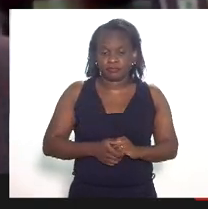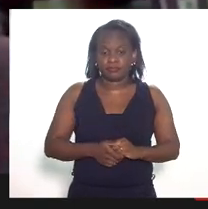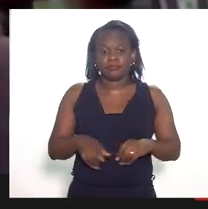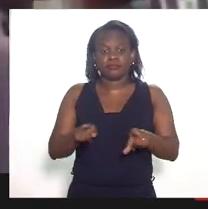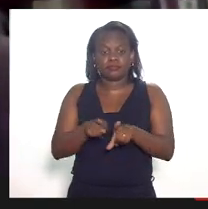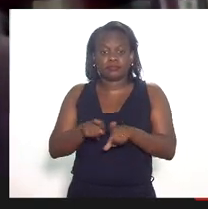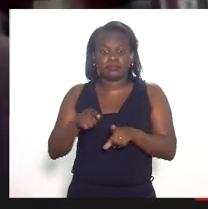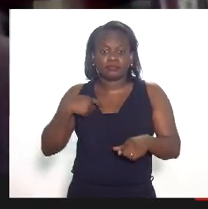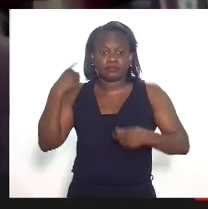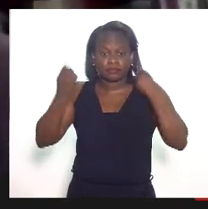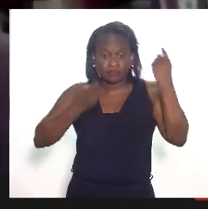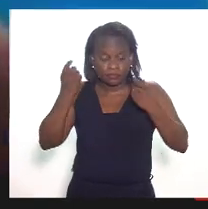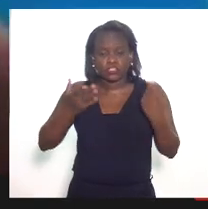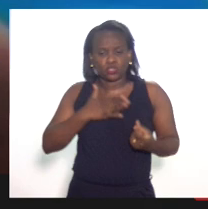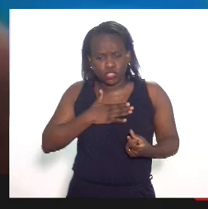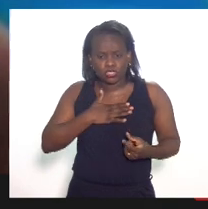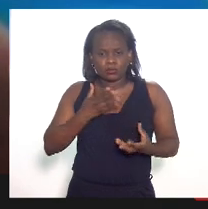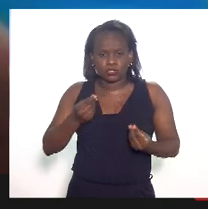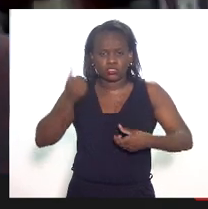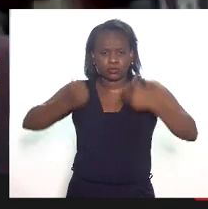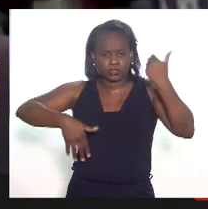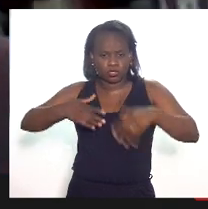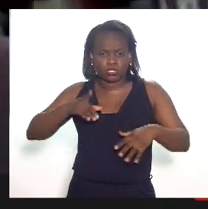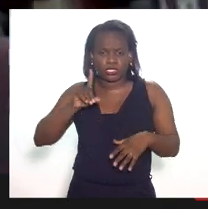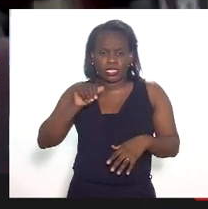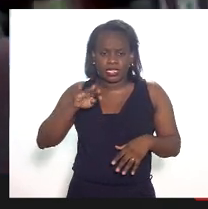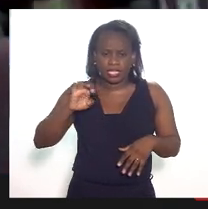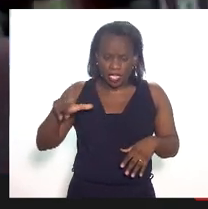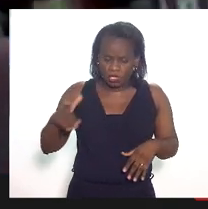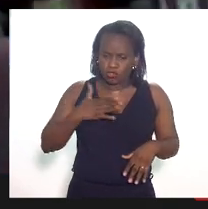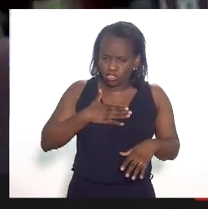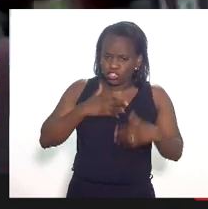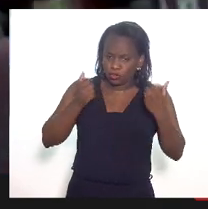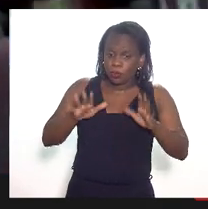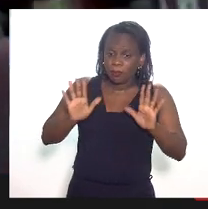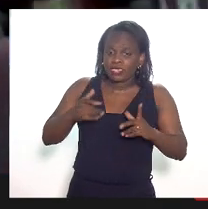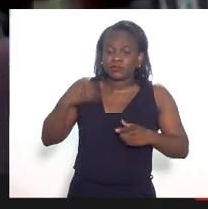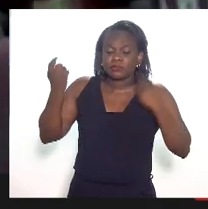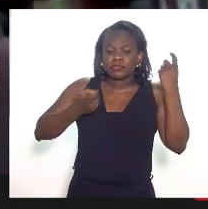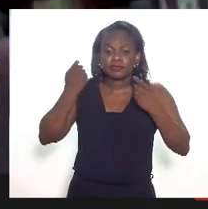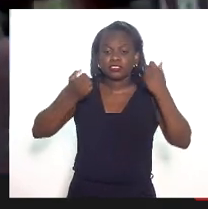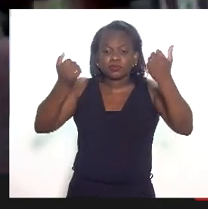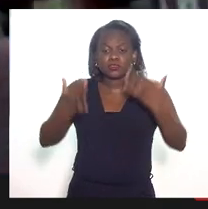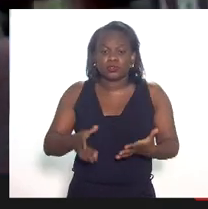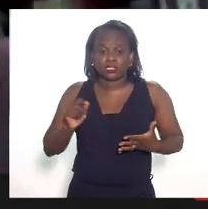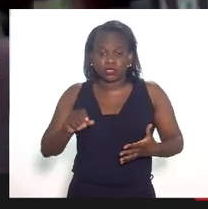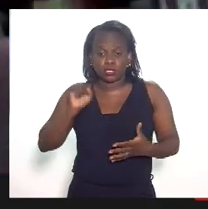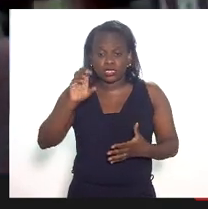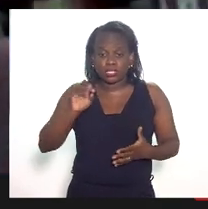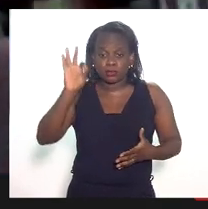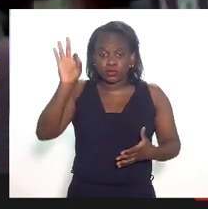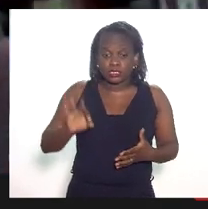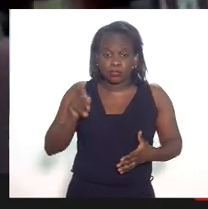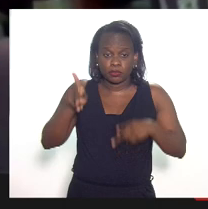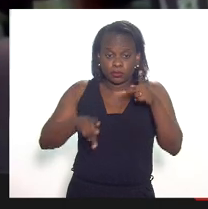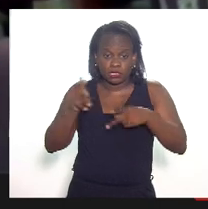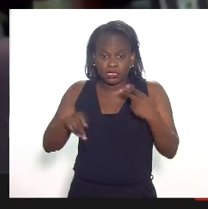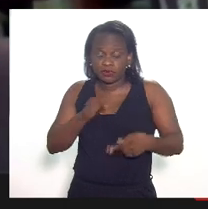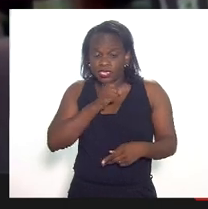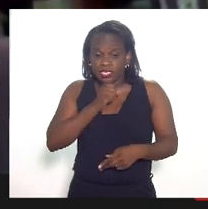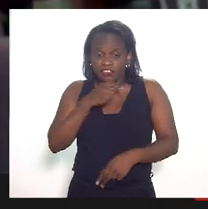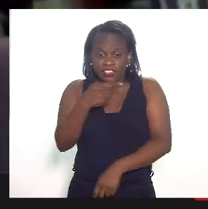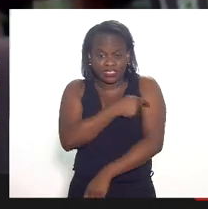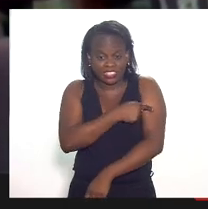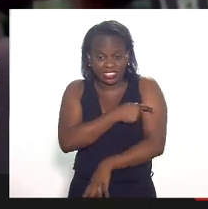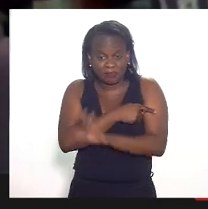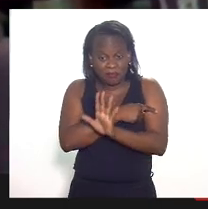eu fiquei preocupado, eu gostei muito da fala do doutor Daniel, mas eu fiquei preocupado quando ele falou que 80% da população idosa está vacinada, mas